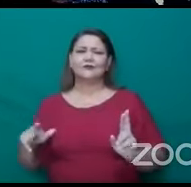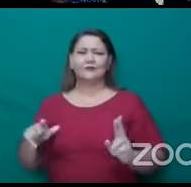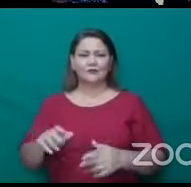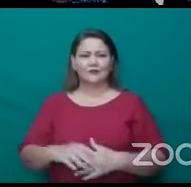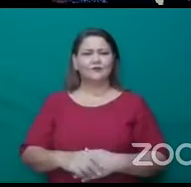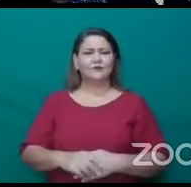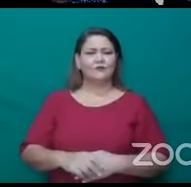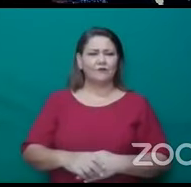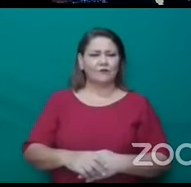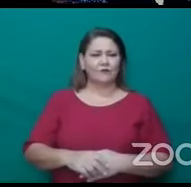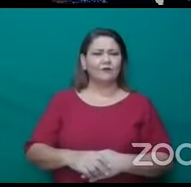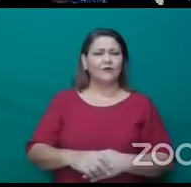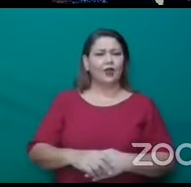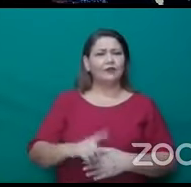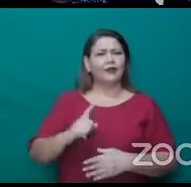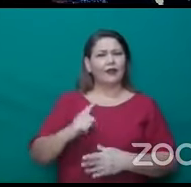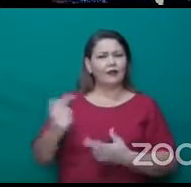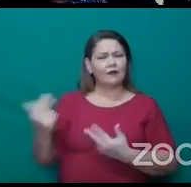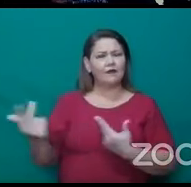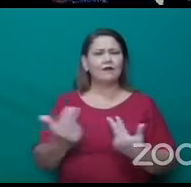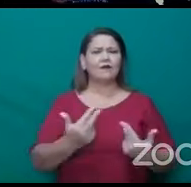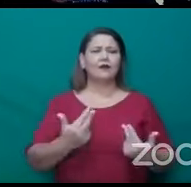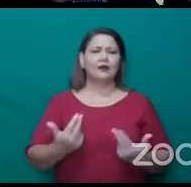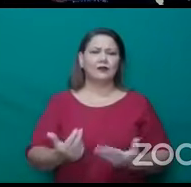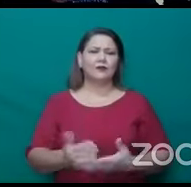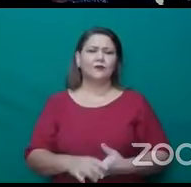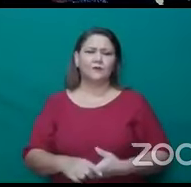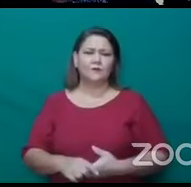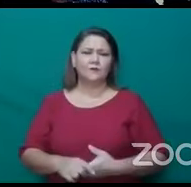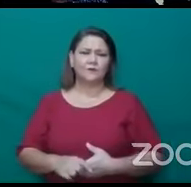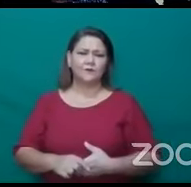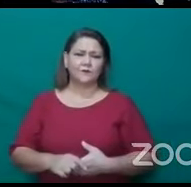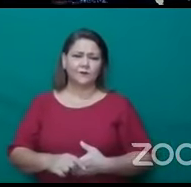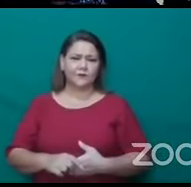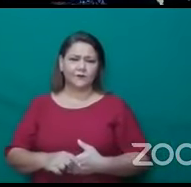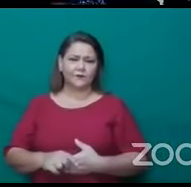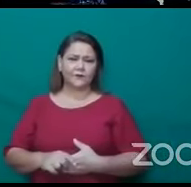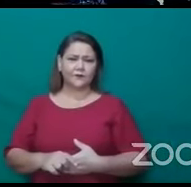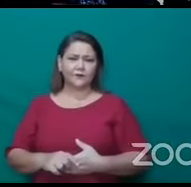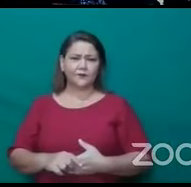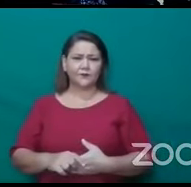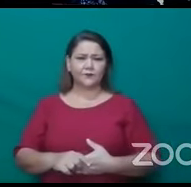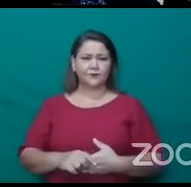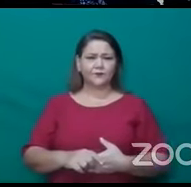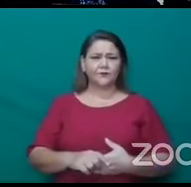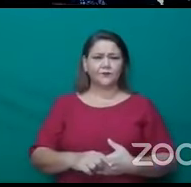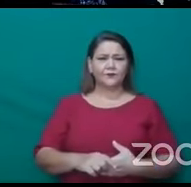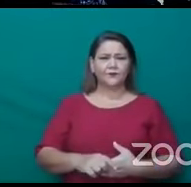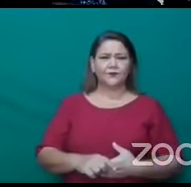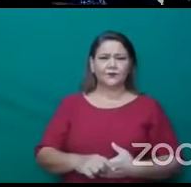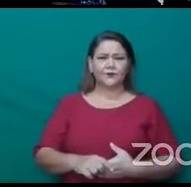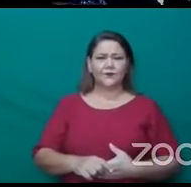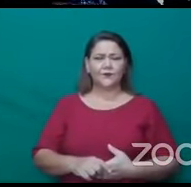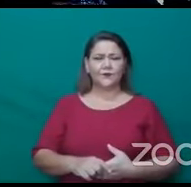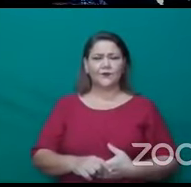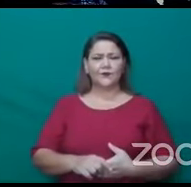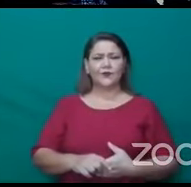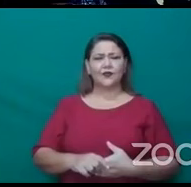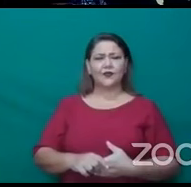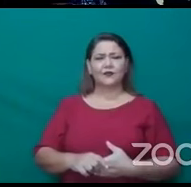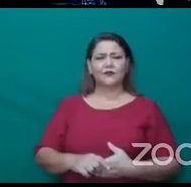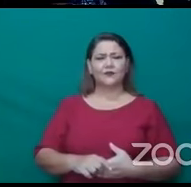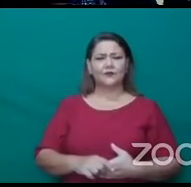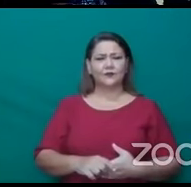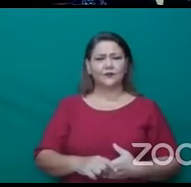via muita coisa, então não só o slasher em si, e daí eu comecei a ver muita coisa, trazer muita coisa, e aí